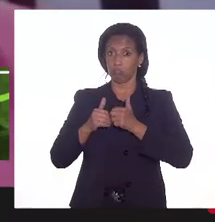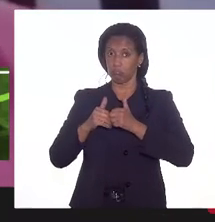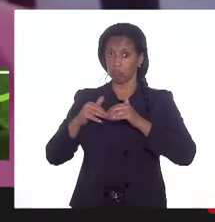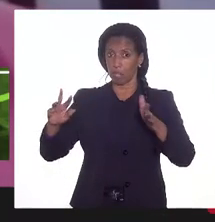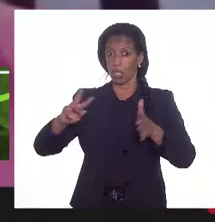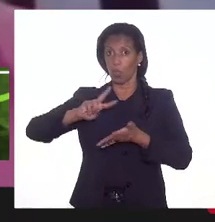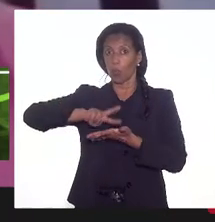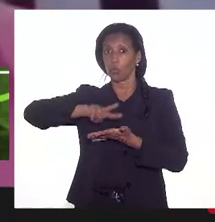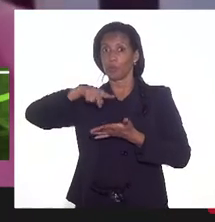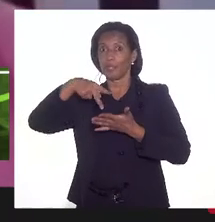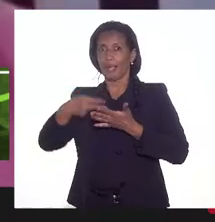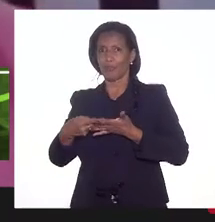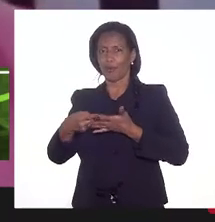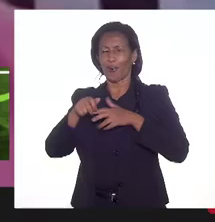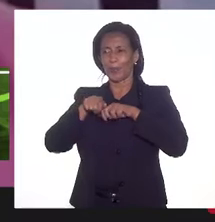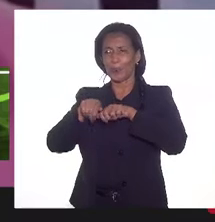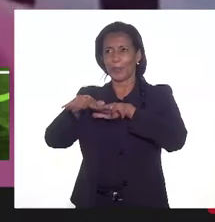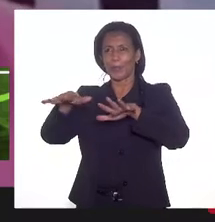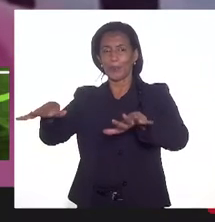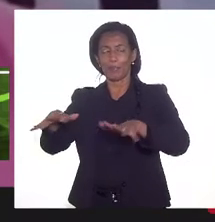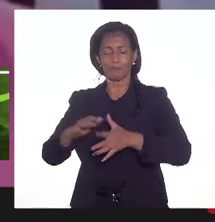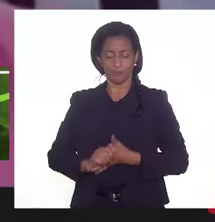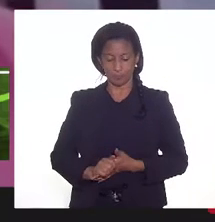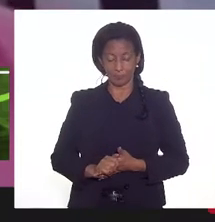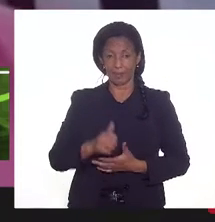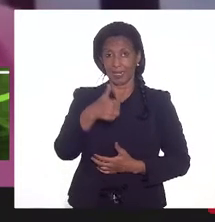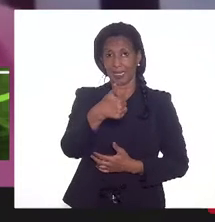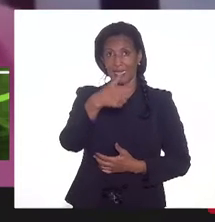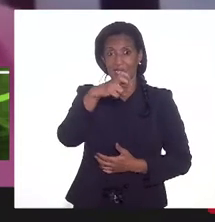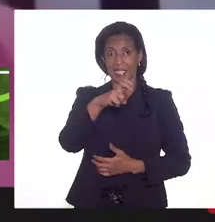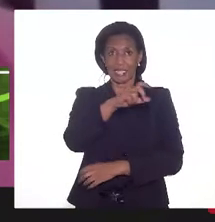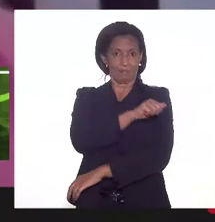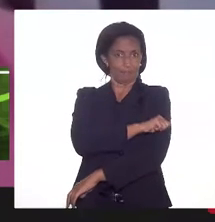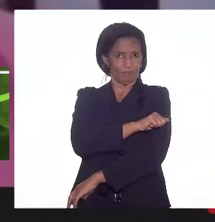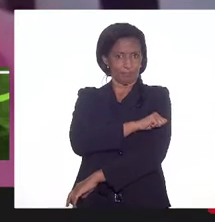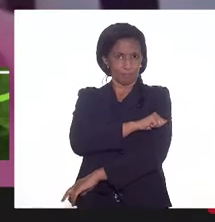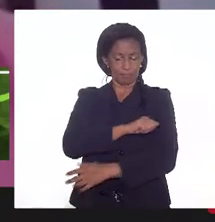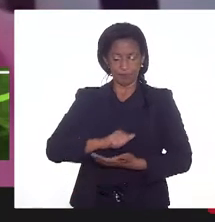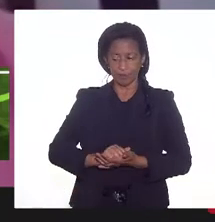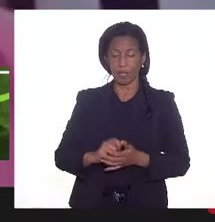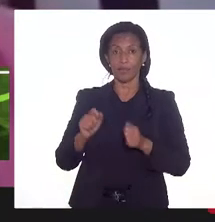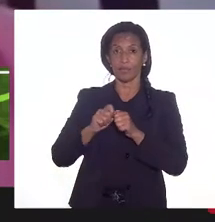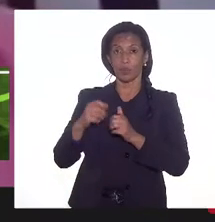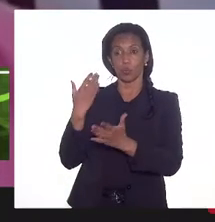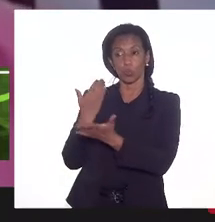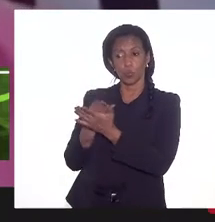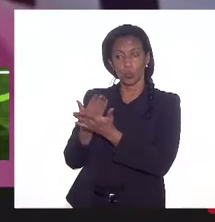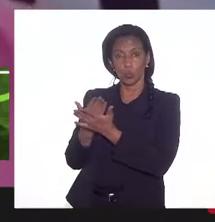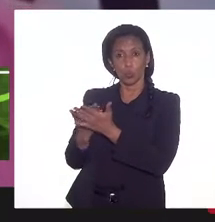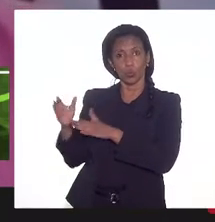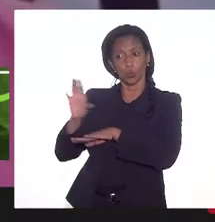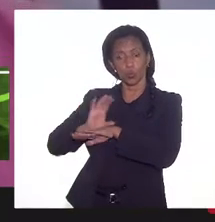multiplicadores que vão ser o seguinte 15 alunos e alunas que estão fazendo cursos em